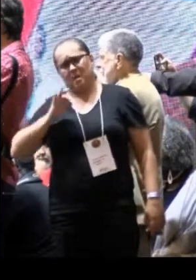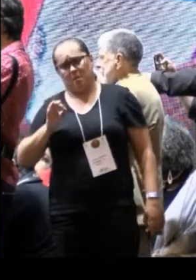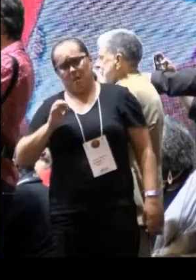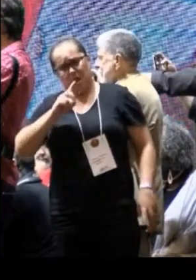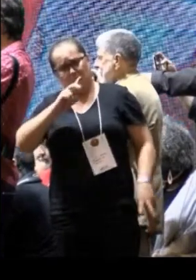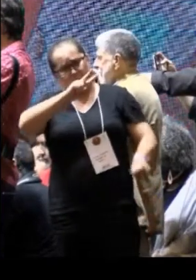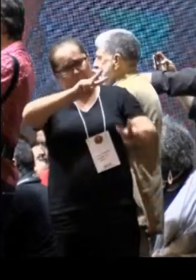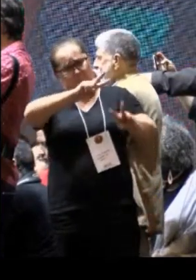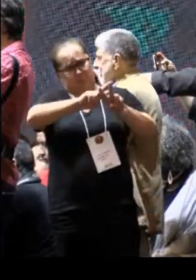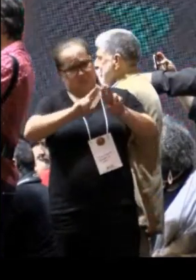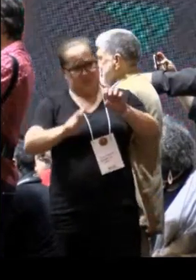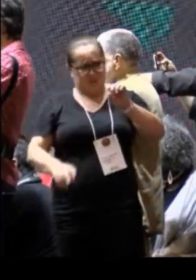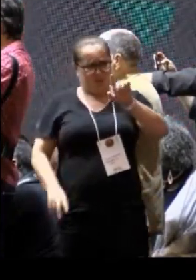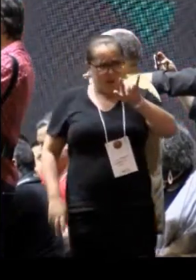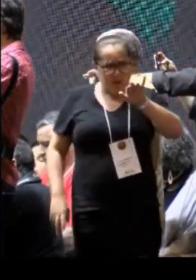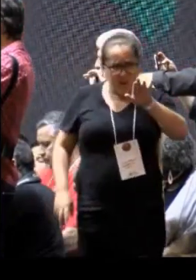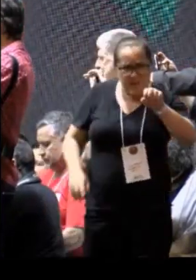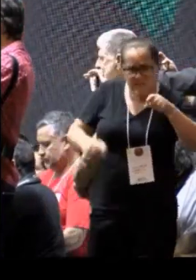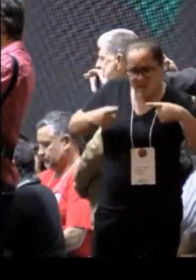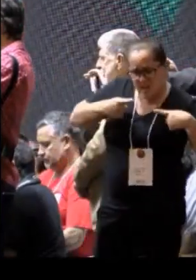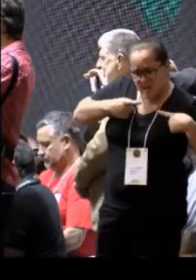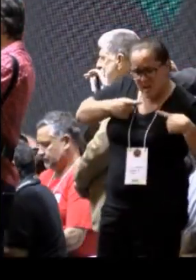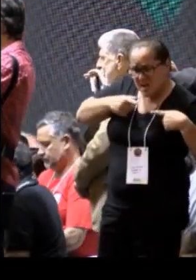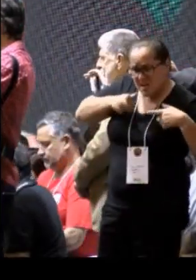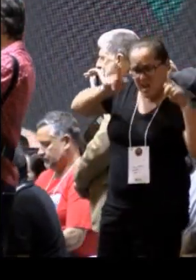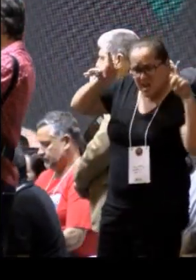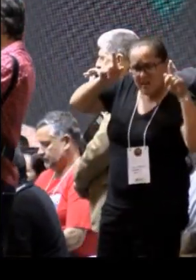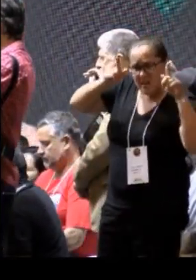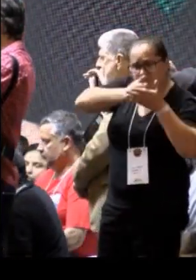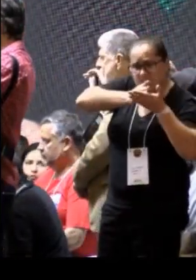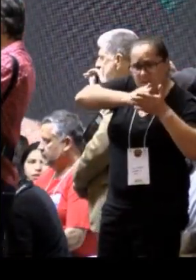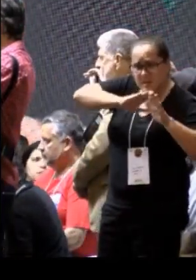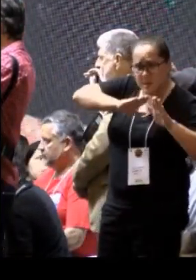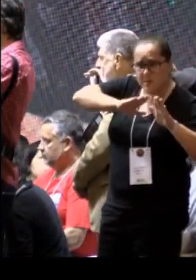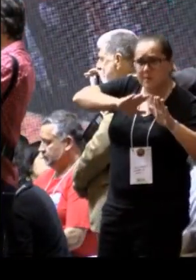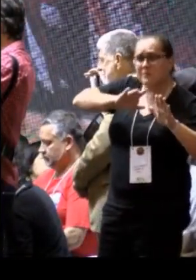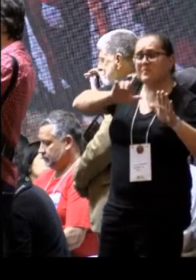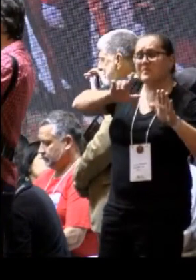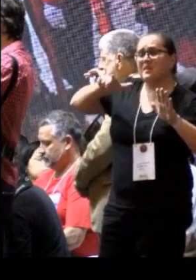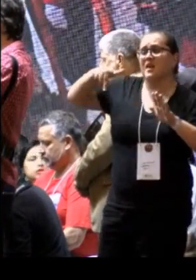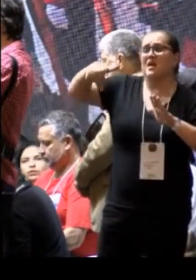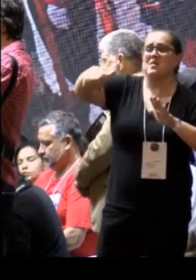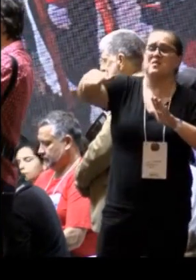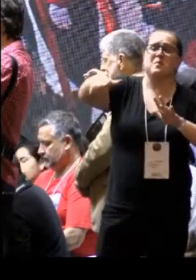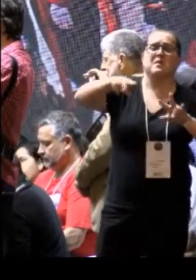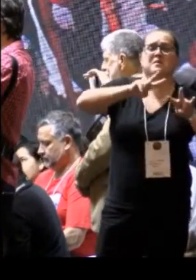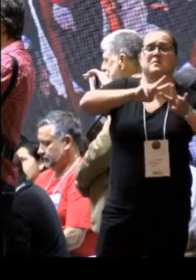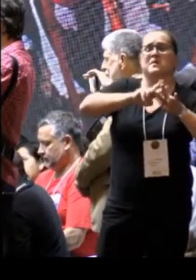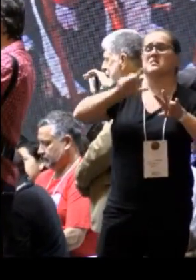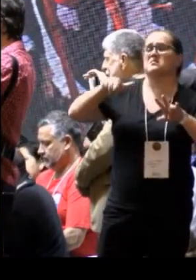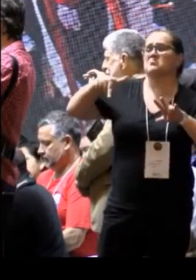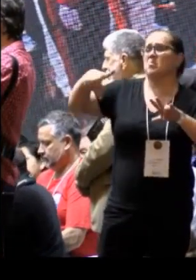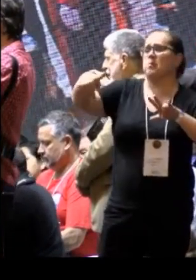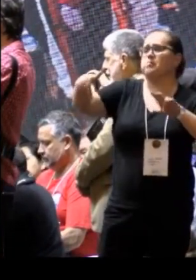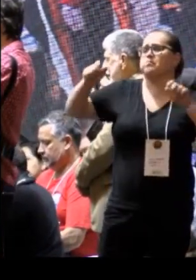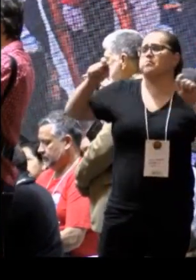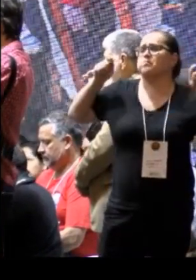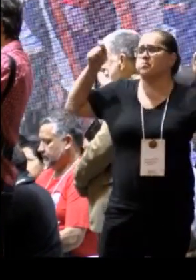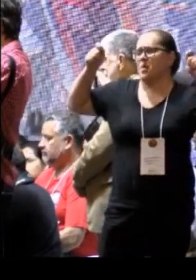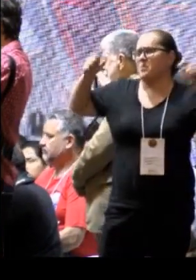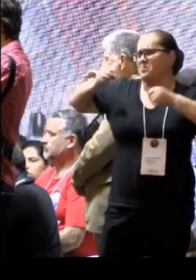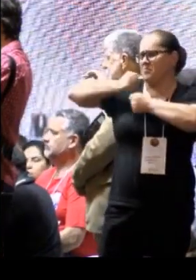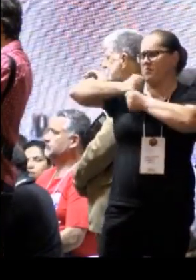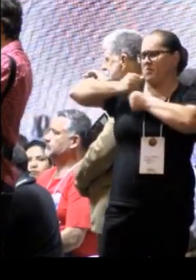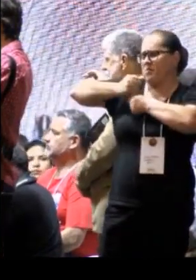Olívio Dutra pensando que a greve ia acabar, e depois da prisão a greve ganhou fôlego e durou